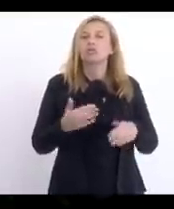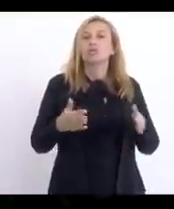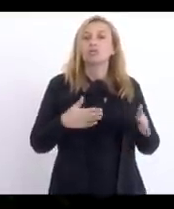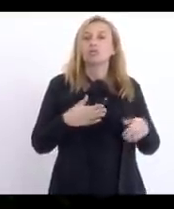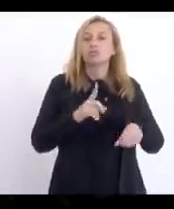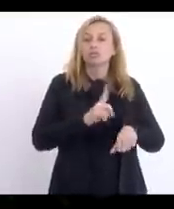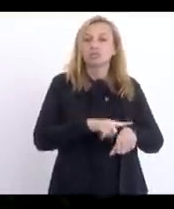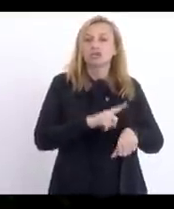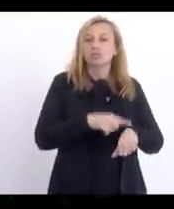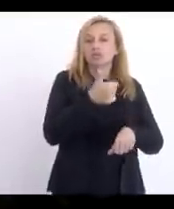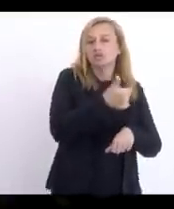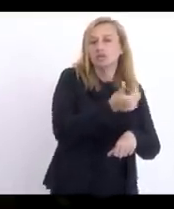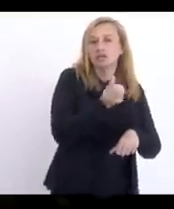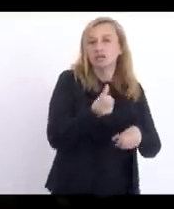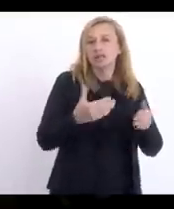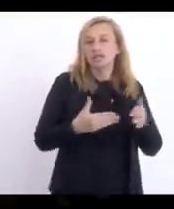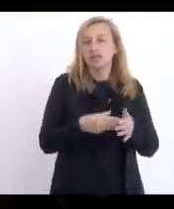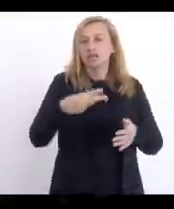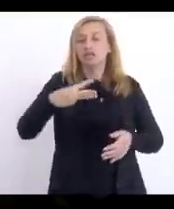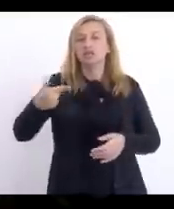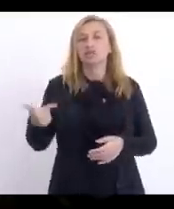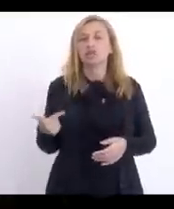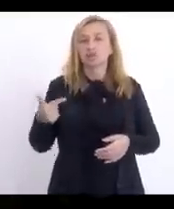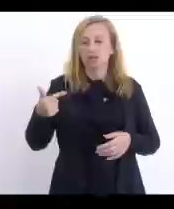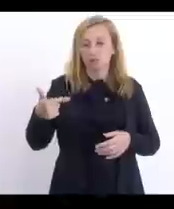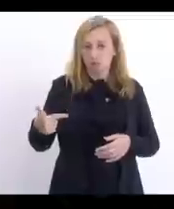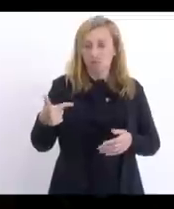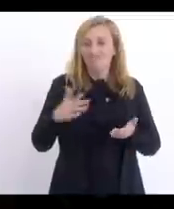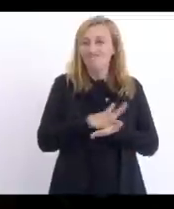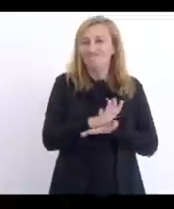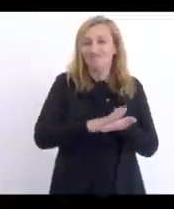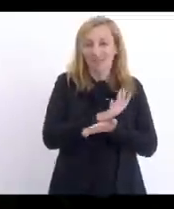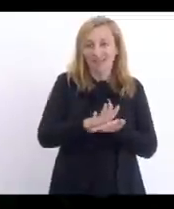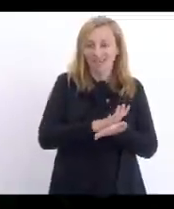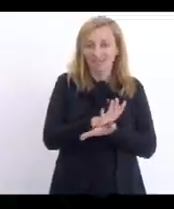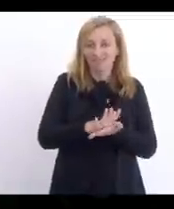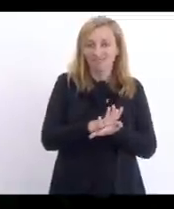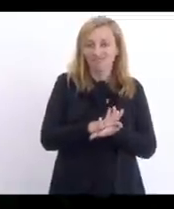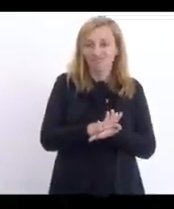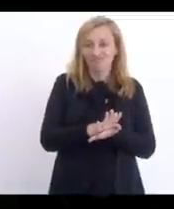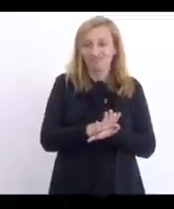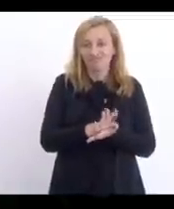para 32? Nada. É mais um balão de ensaio.